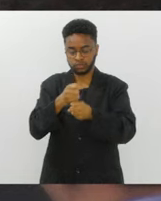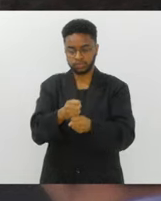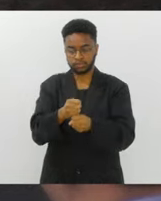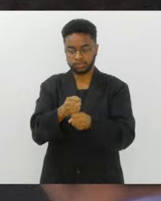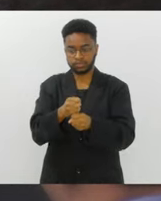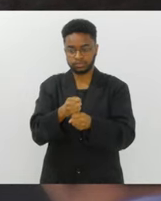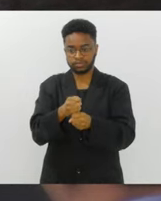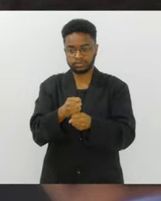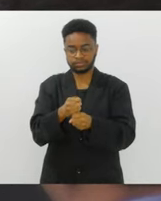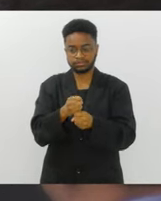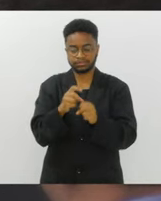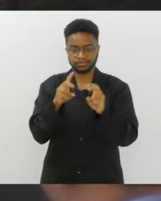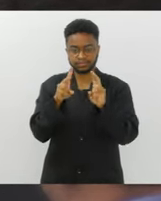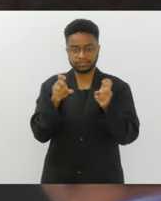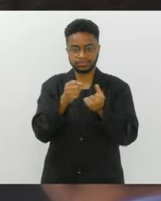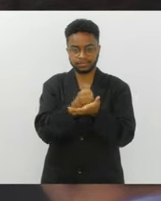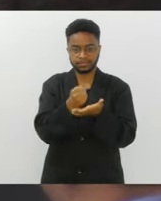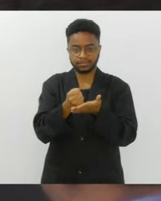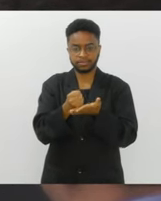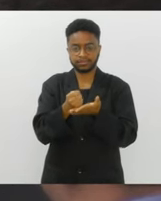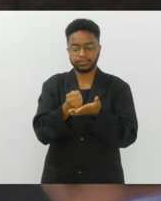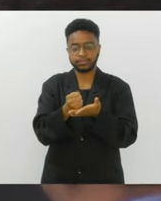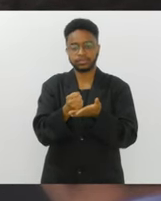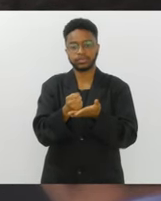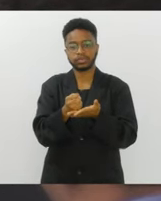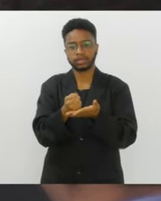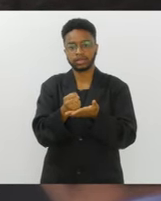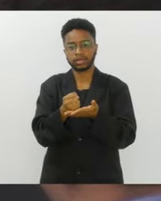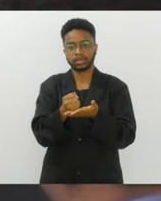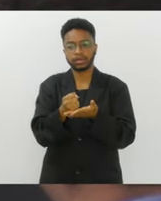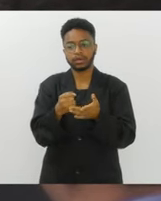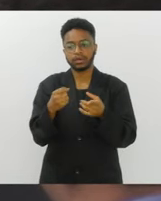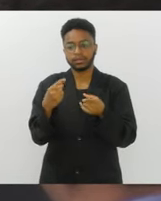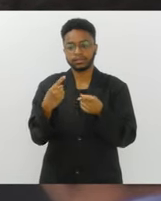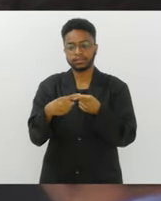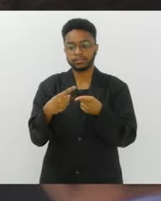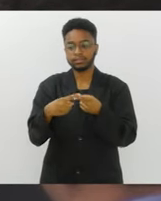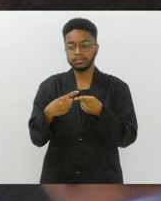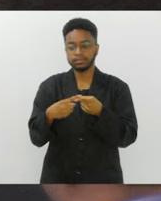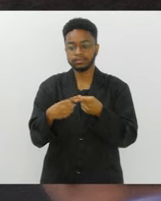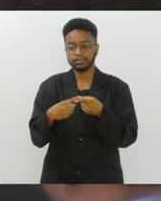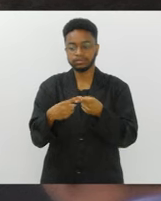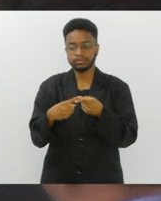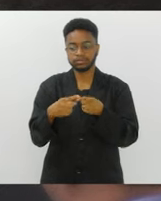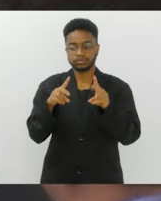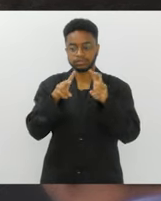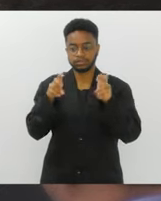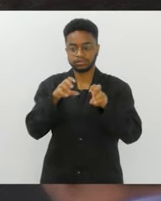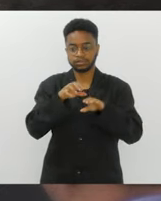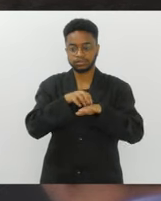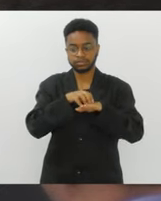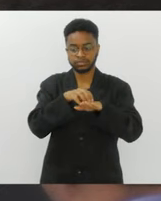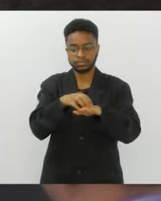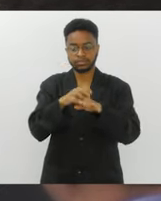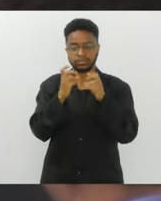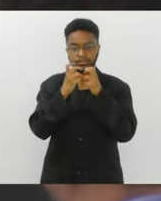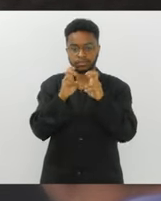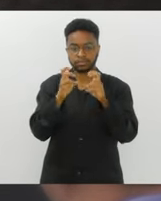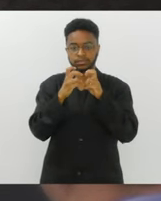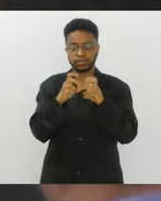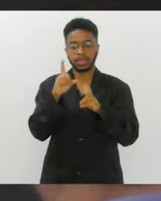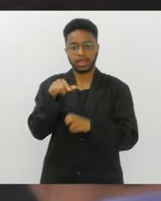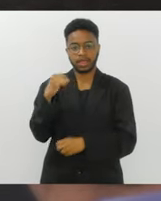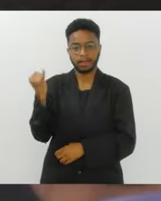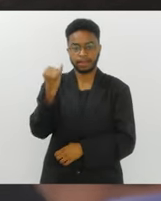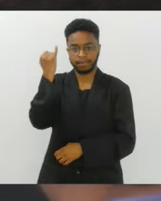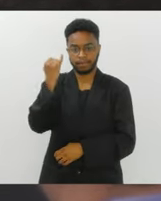contratos de concessão, fazendo parêntese que esse caso do transporte ferroviário ele é de extrema